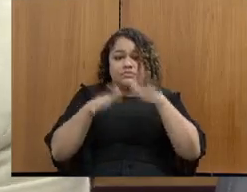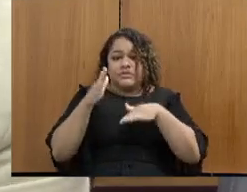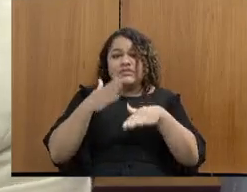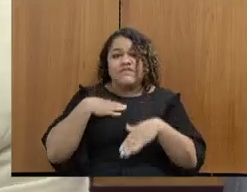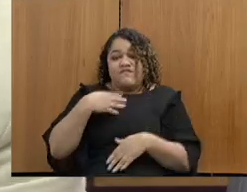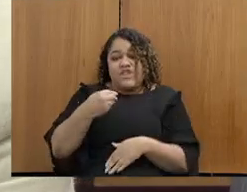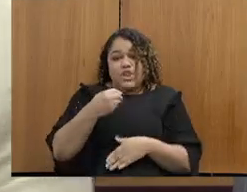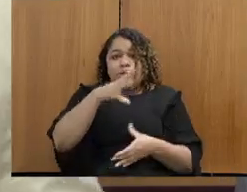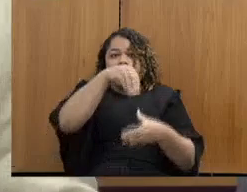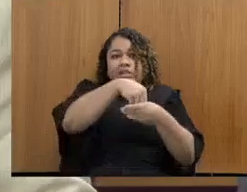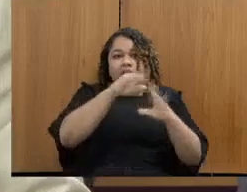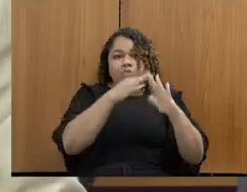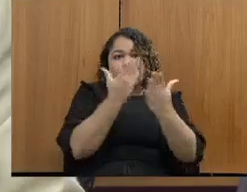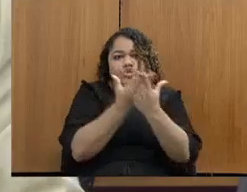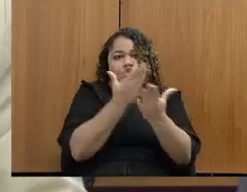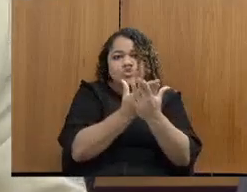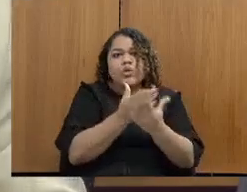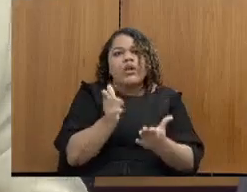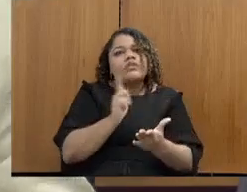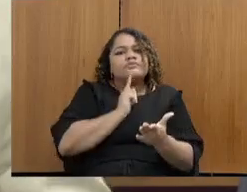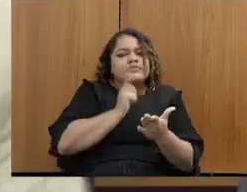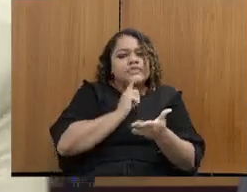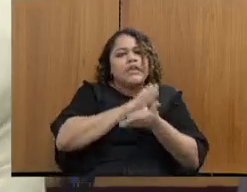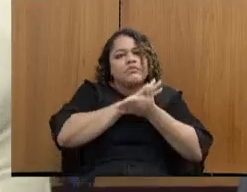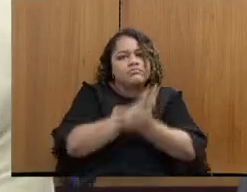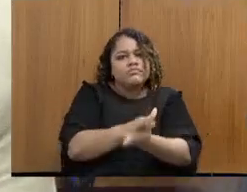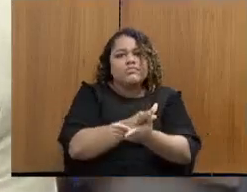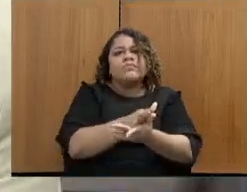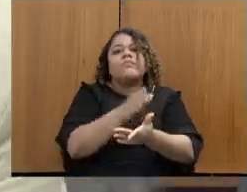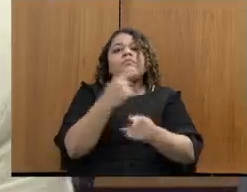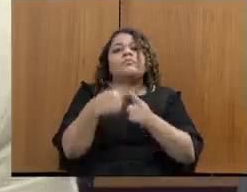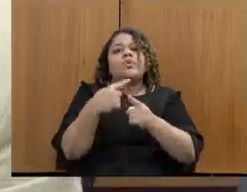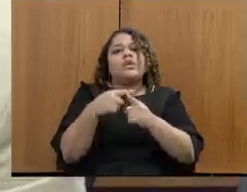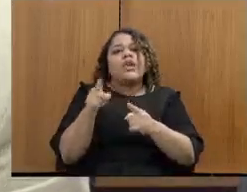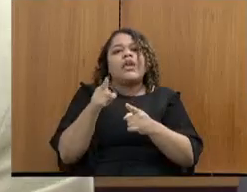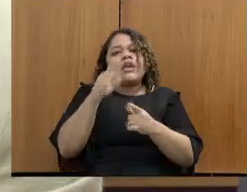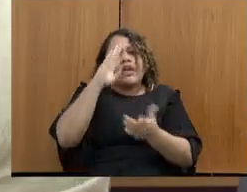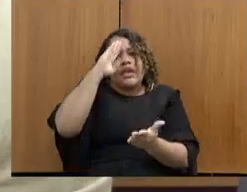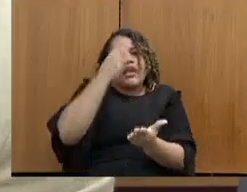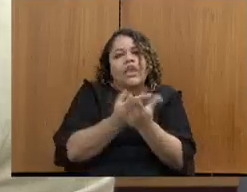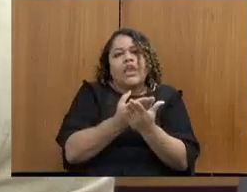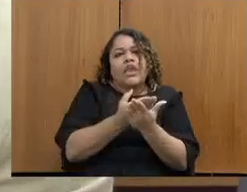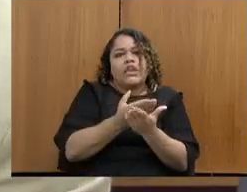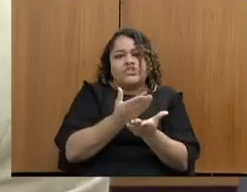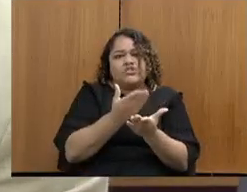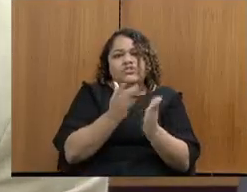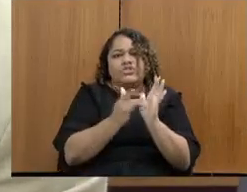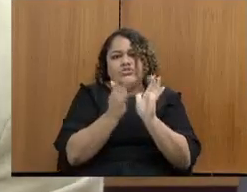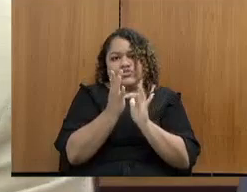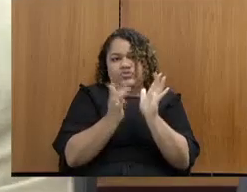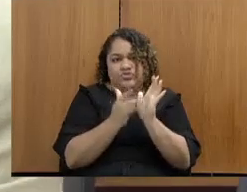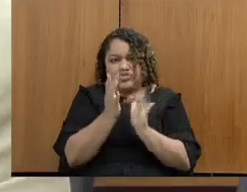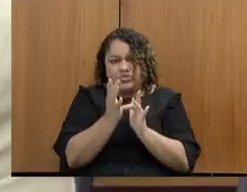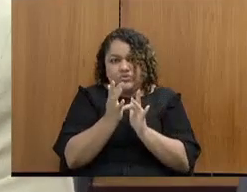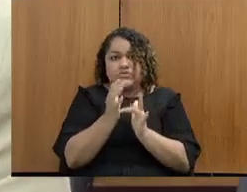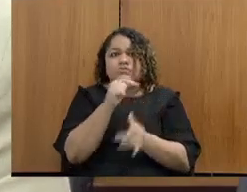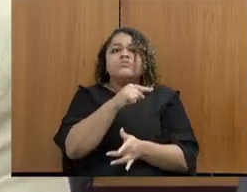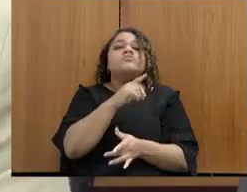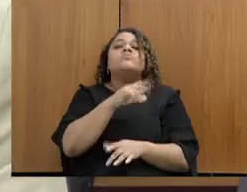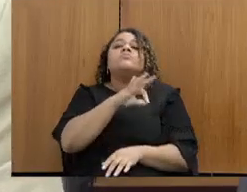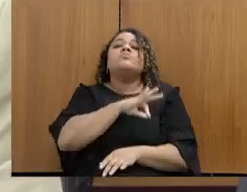tem sofrido Severa disseminação por professar a fé cristã Qual que é o posicionamento da Polícia Civil já que ela